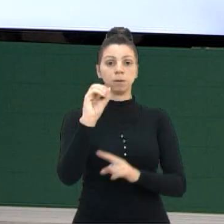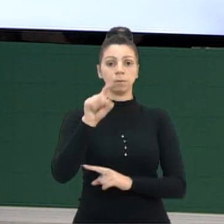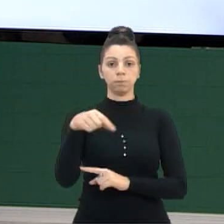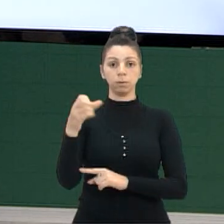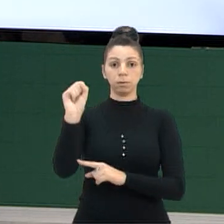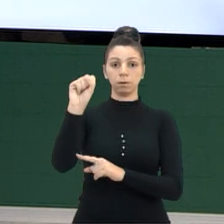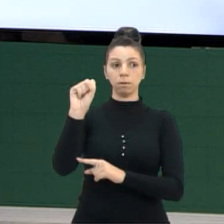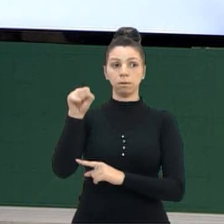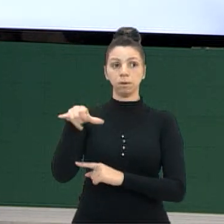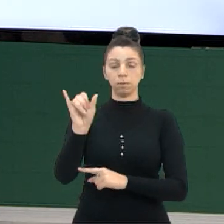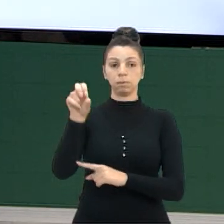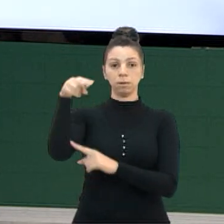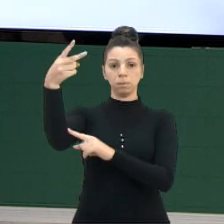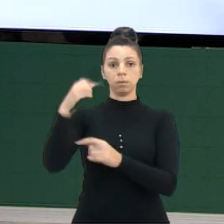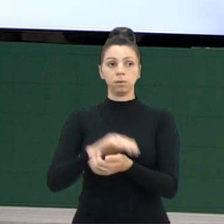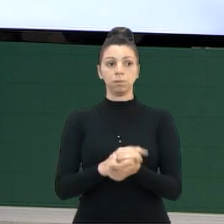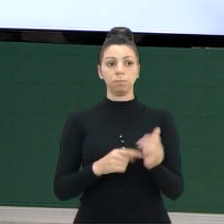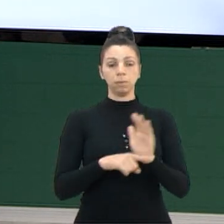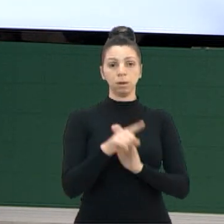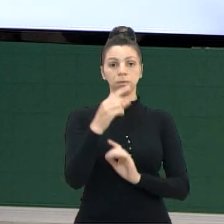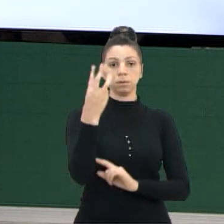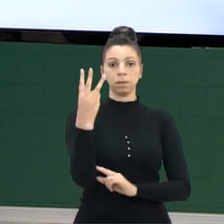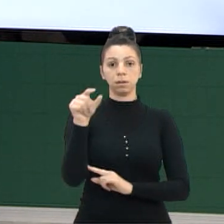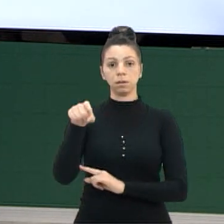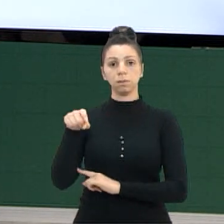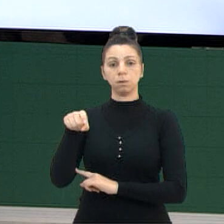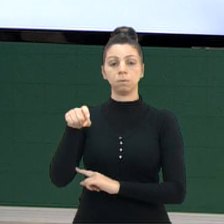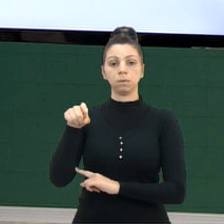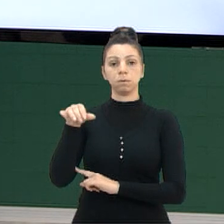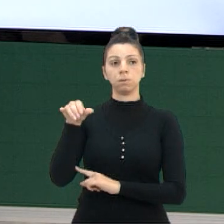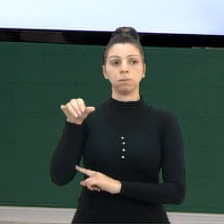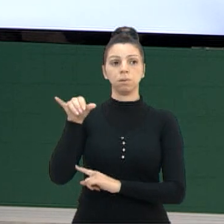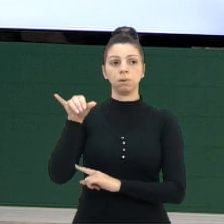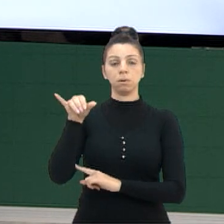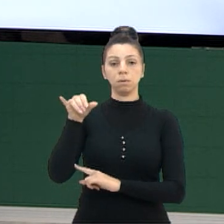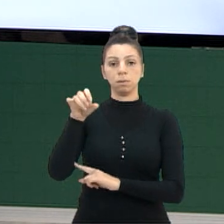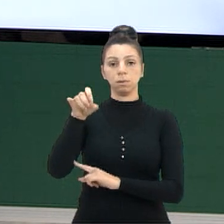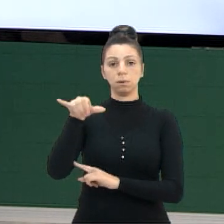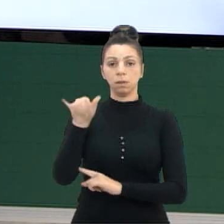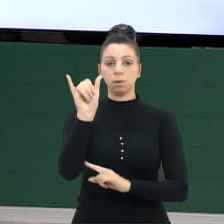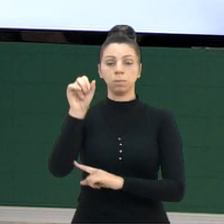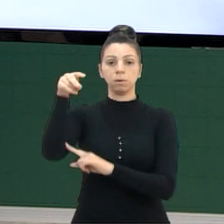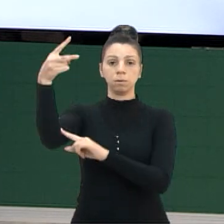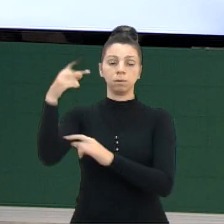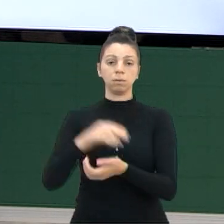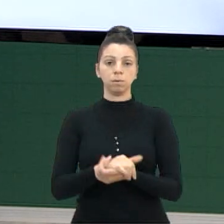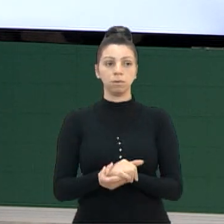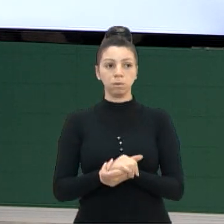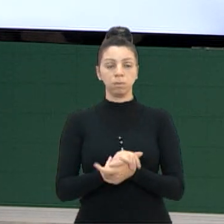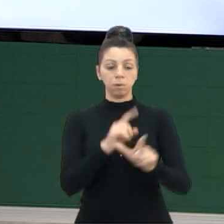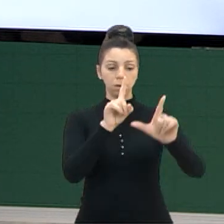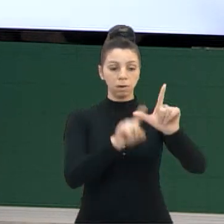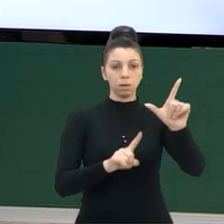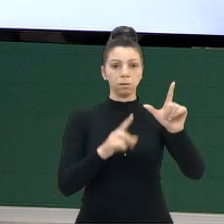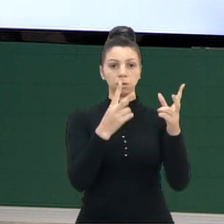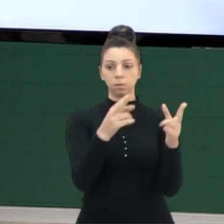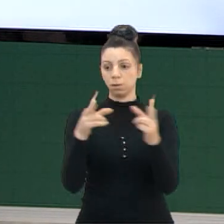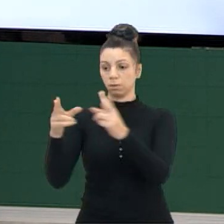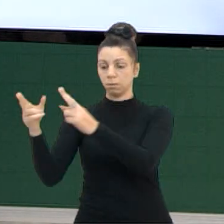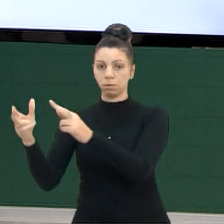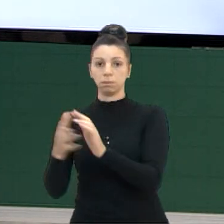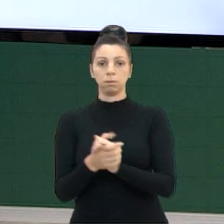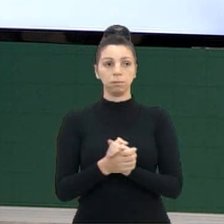0,8y² menos 3y². Repete a letra e faz a conta no decimal. 7,2